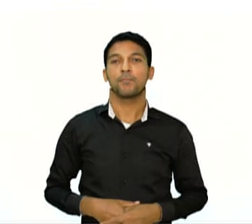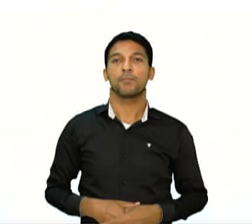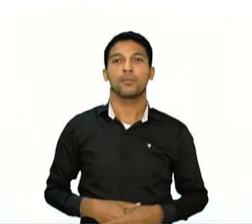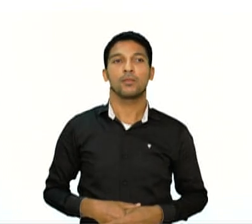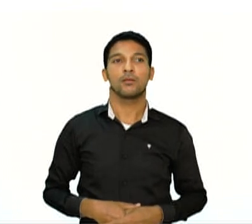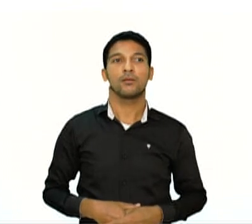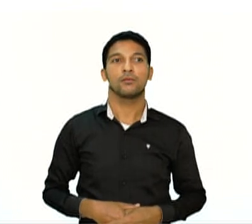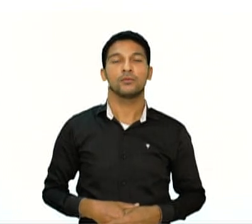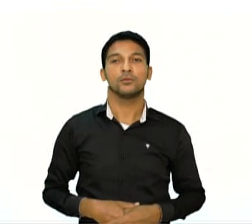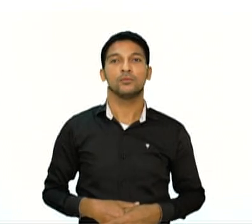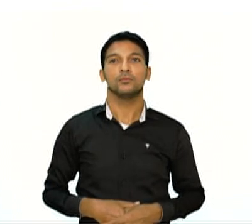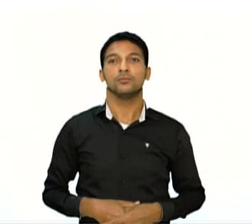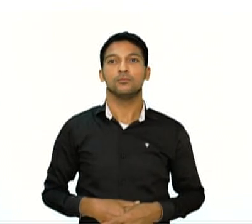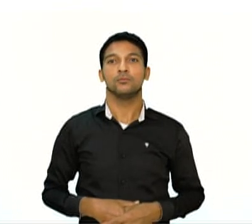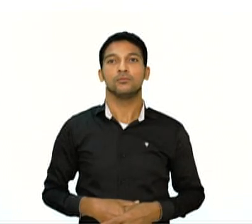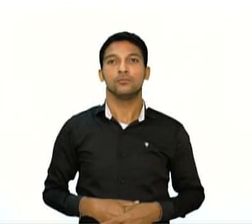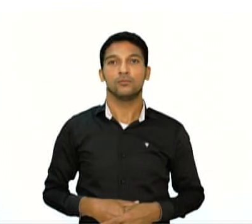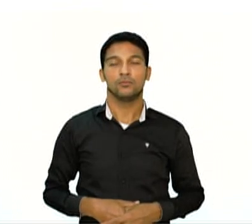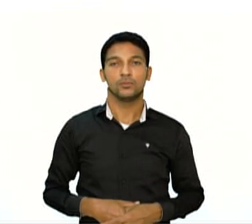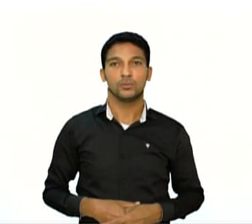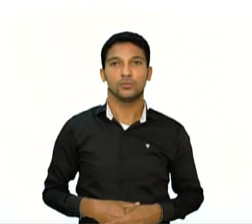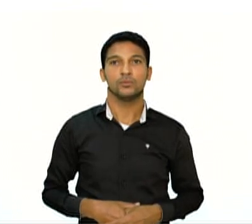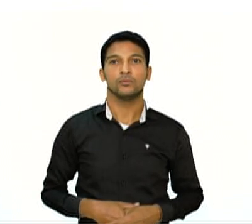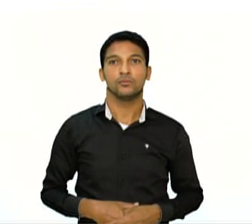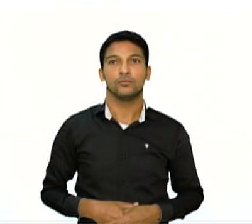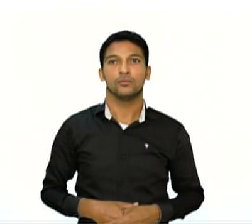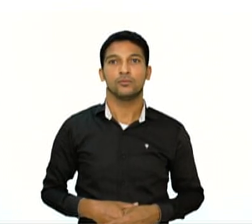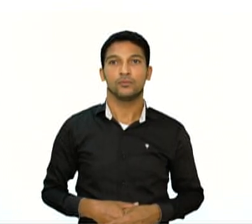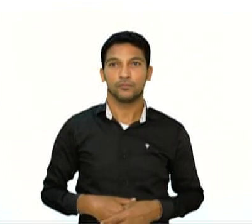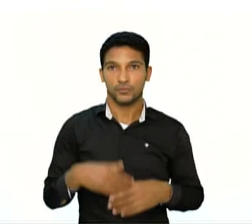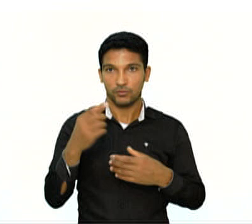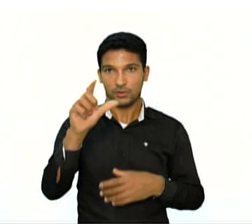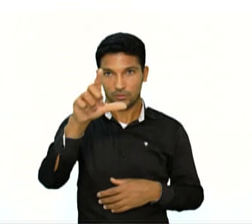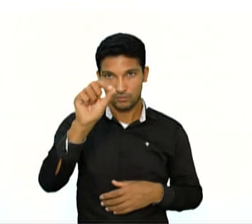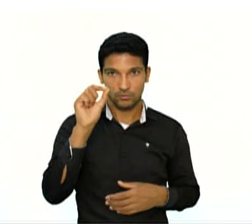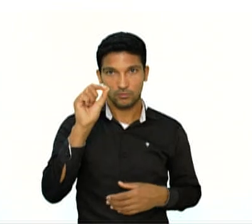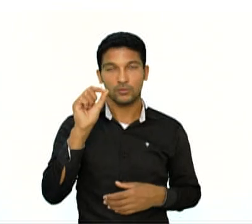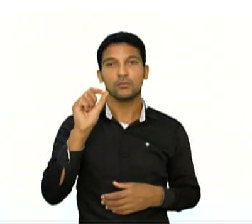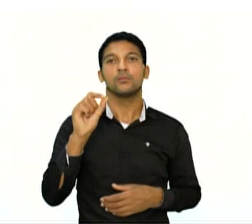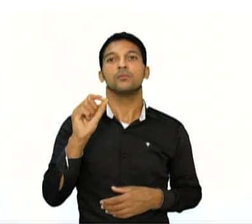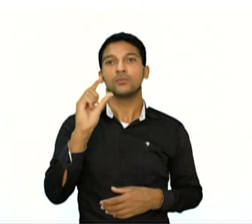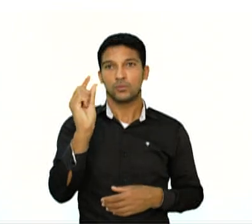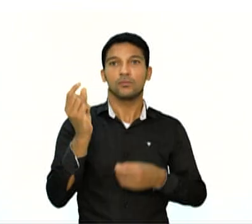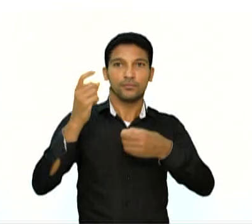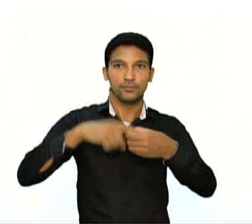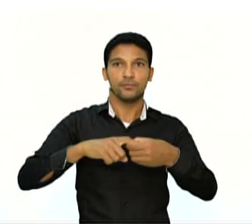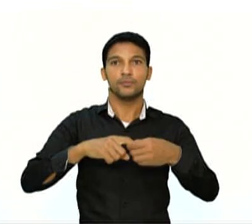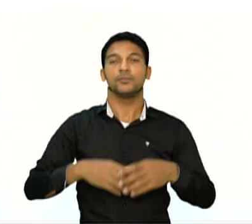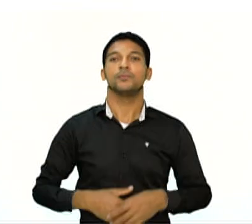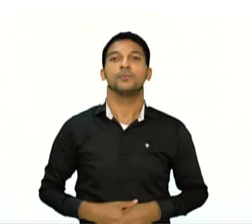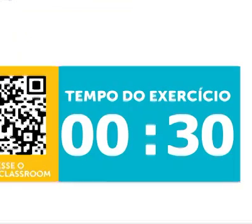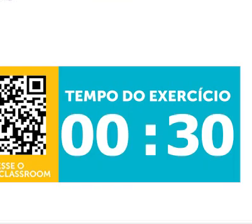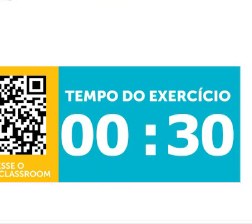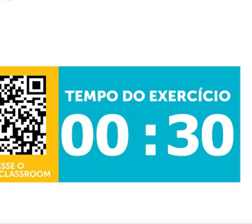E, Organização das Nações Unidas e Greenpeace. Marque aí, rapidinho, voltamos.